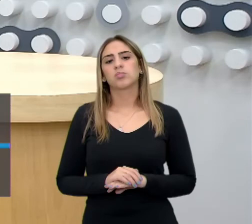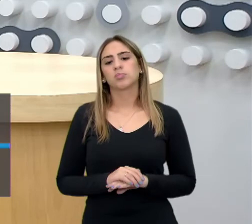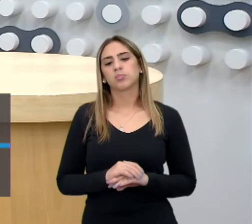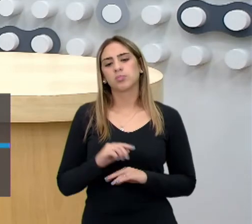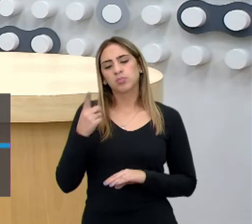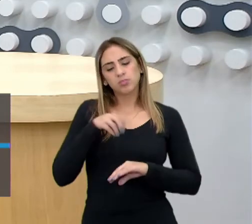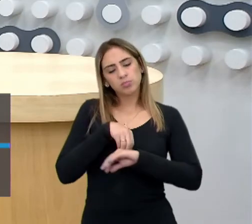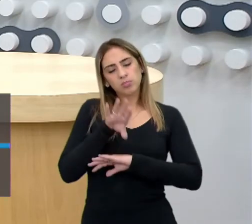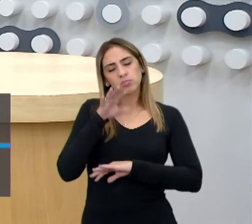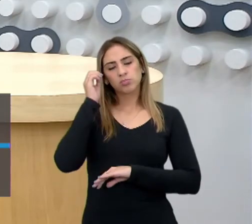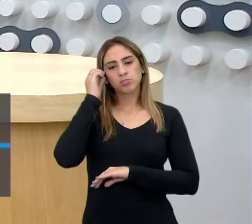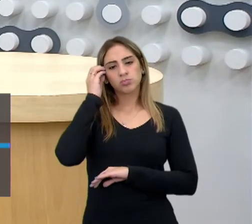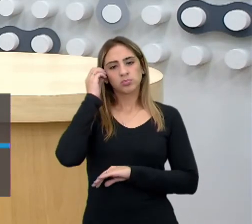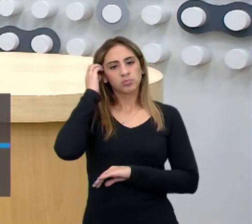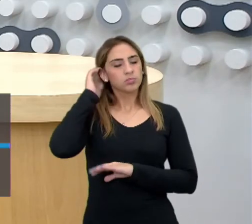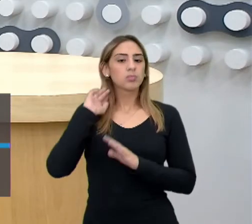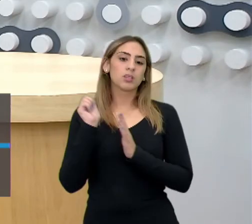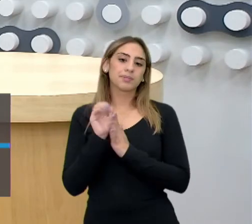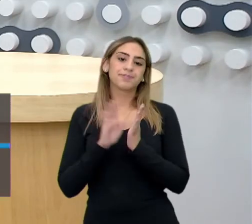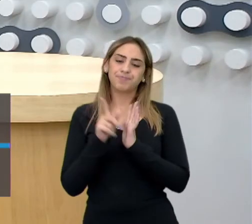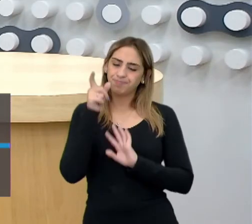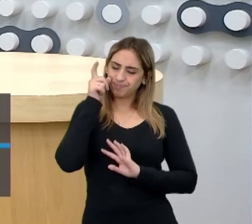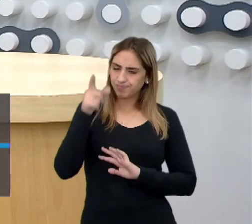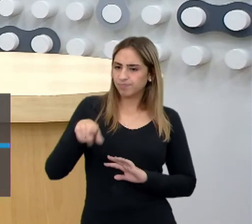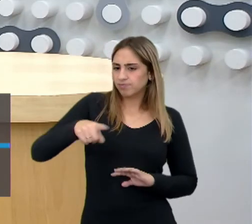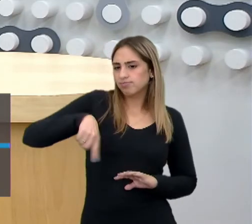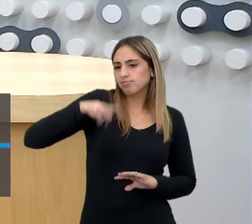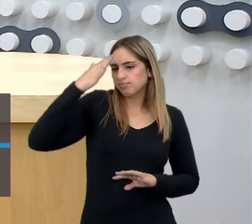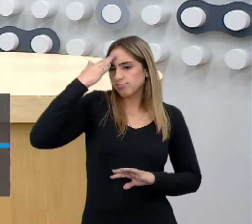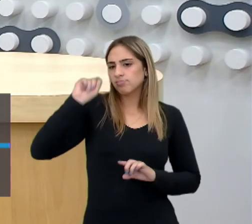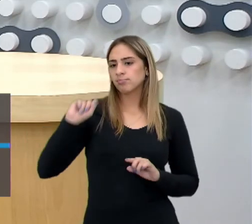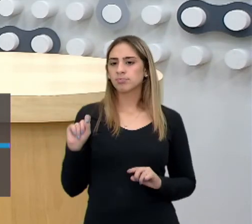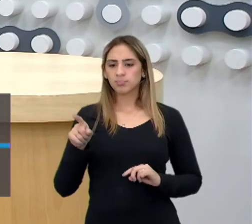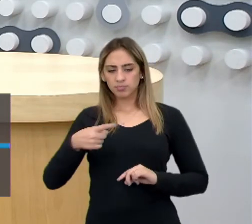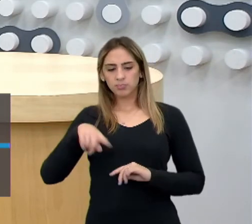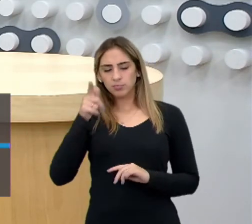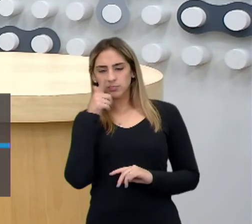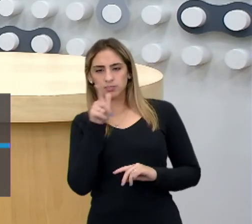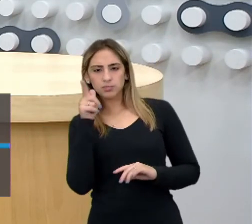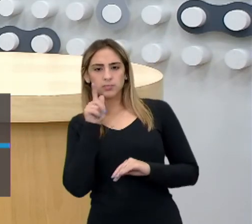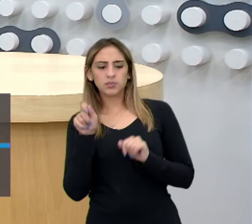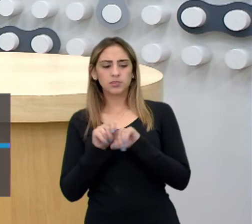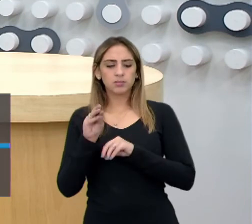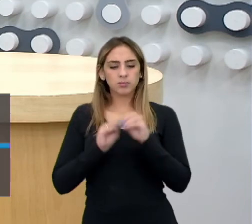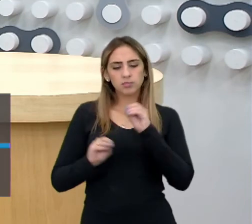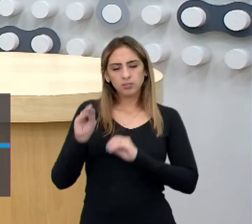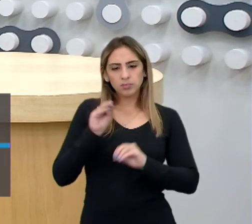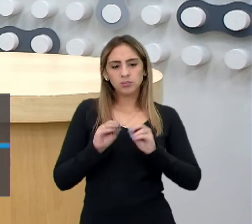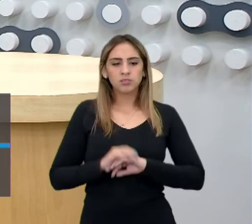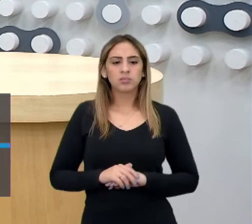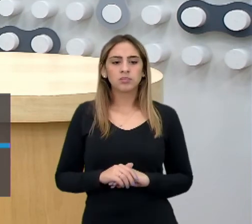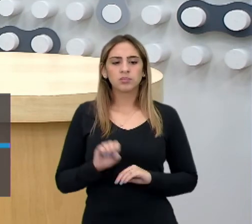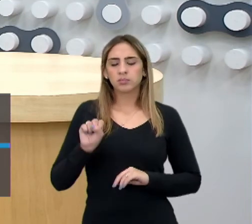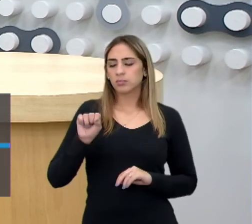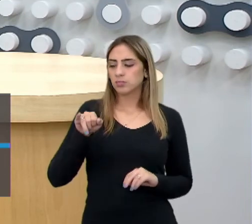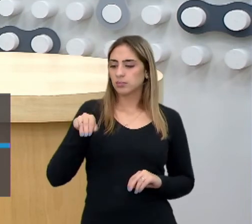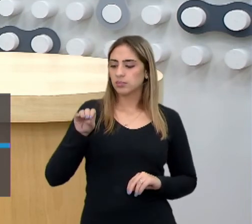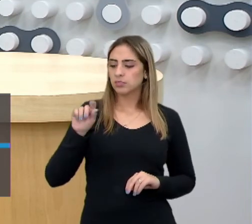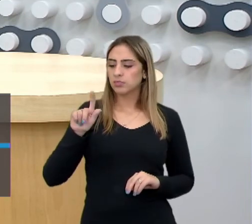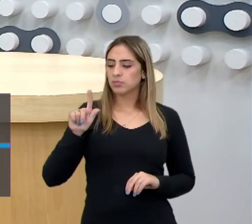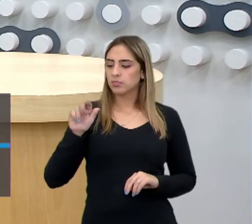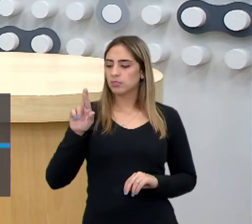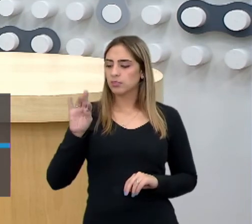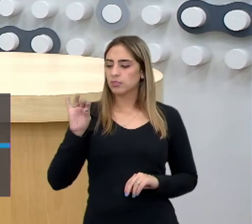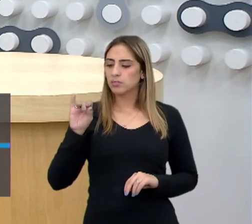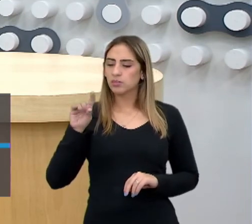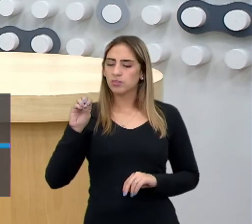uma sugestão aí de atividade para vocês, é interessante, né? Quem sabe vocês conseguem montar aí, né, um sismógrafo aí que